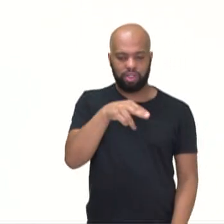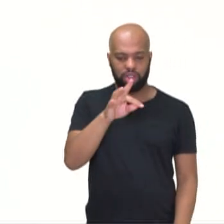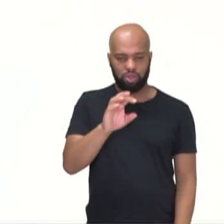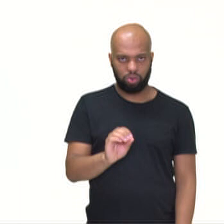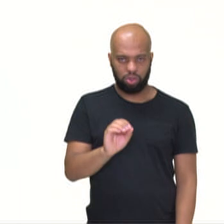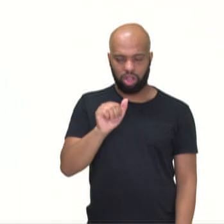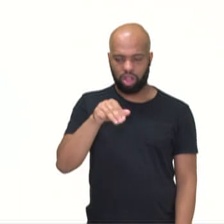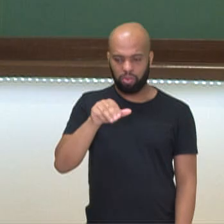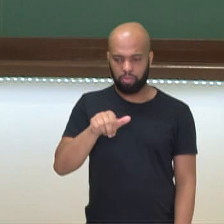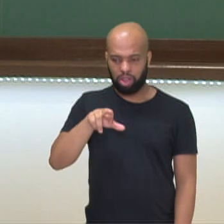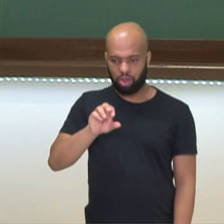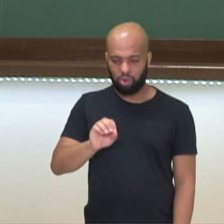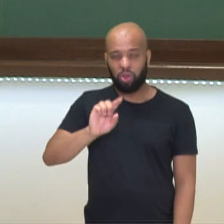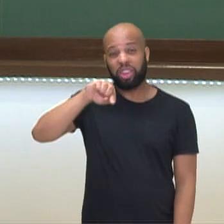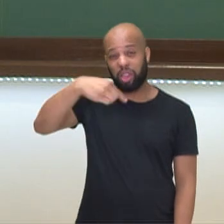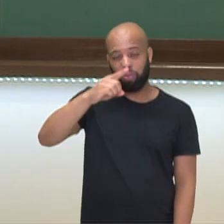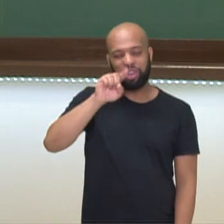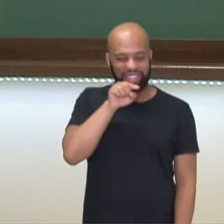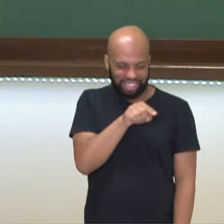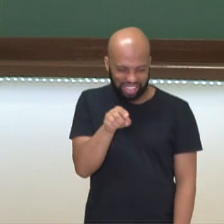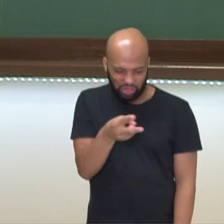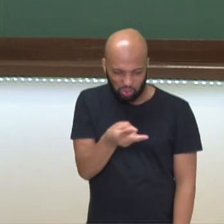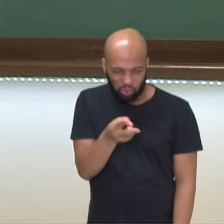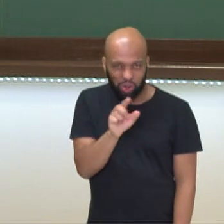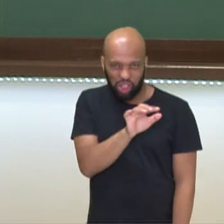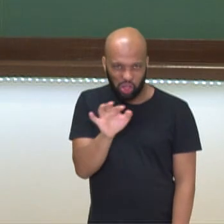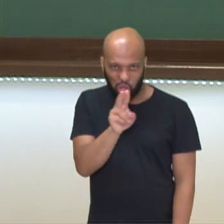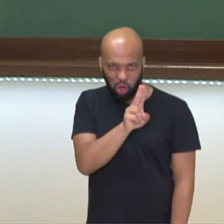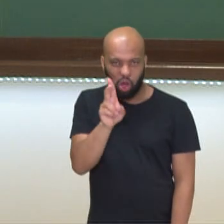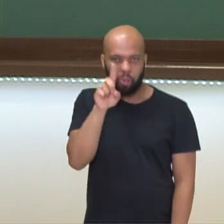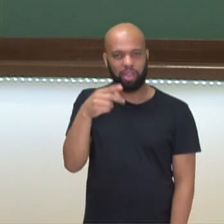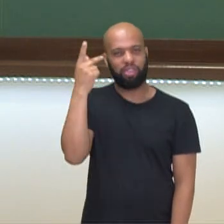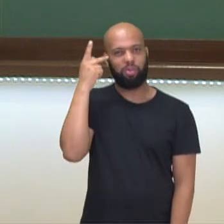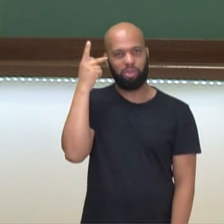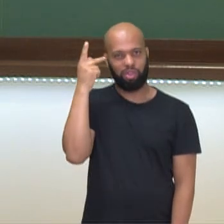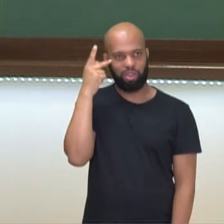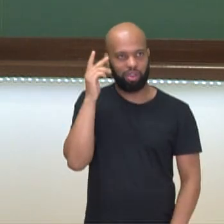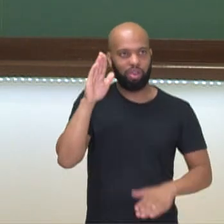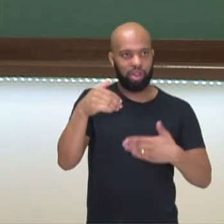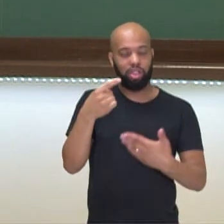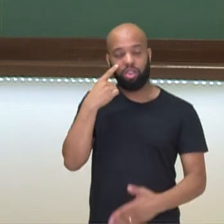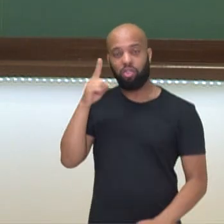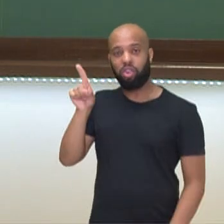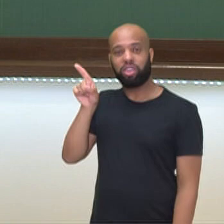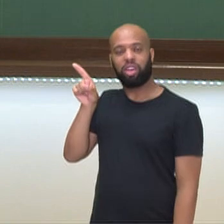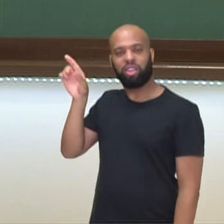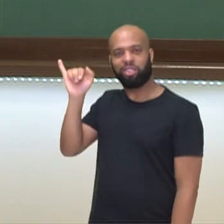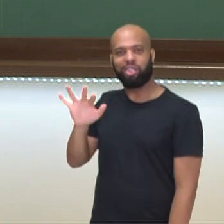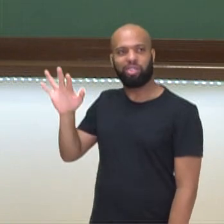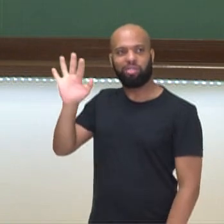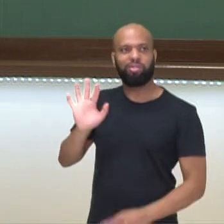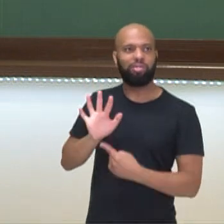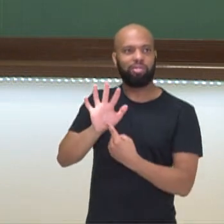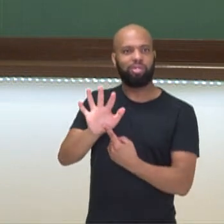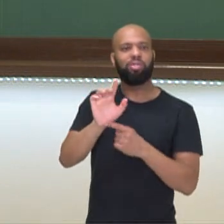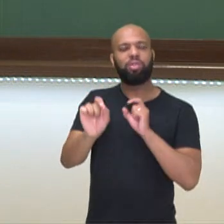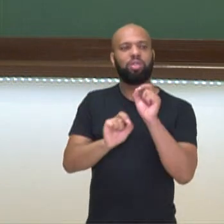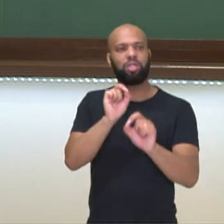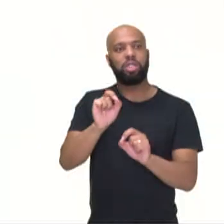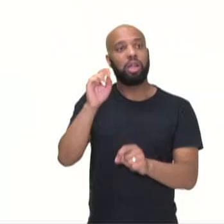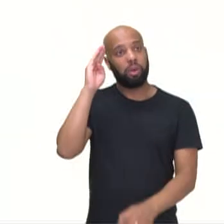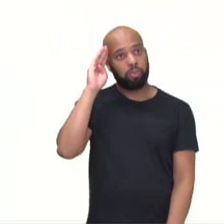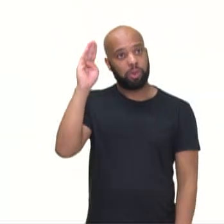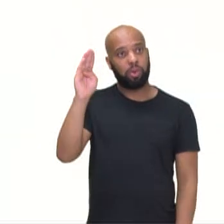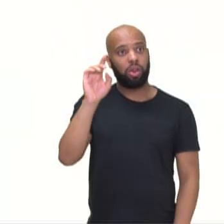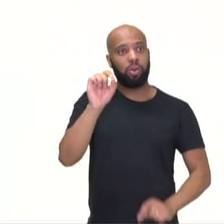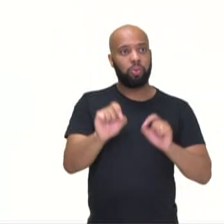a capitania de São Paulo. Com isso, essa imagem nos lustra